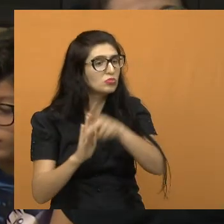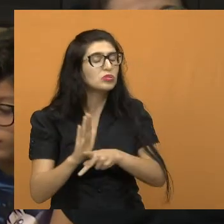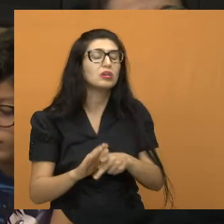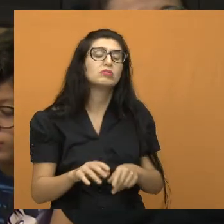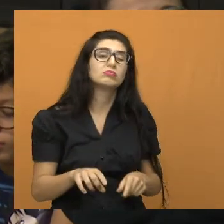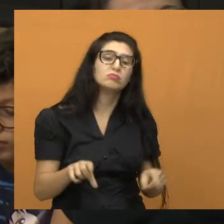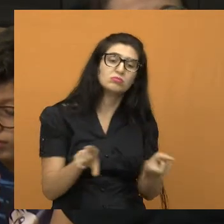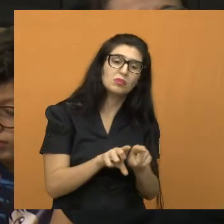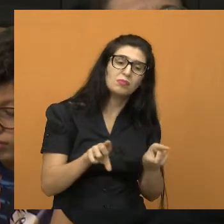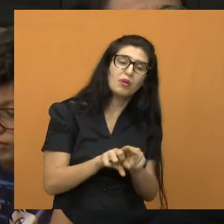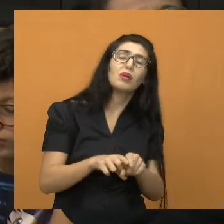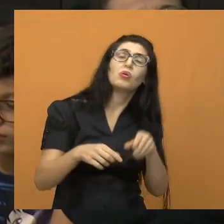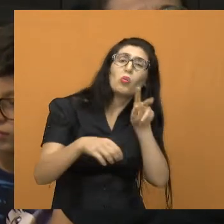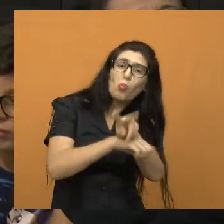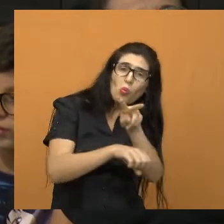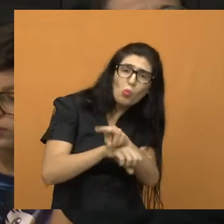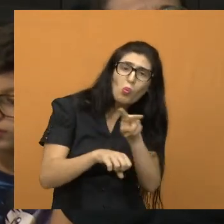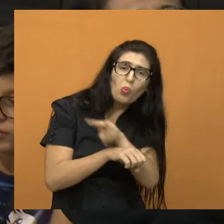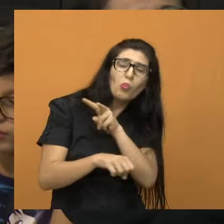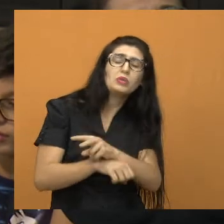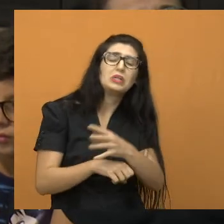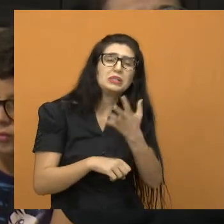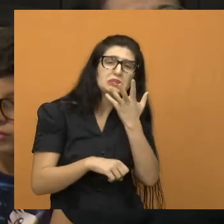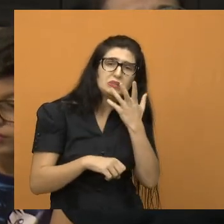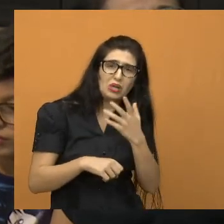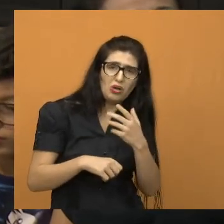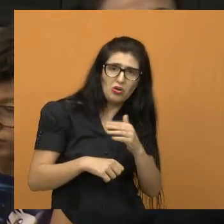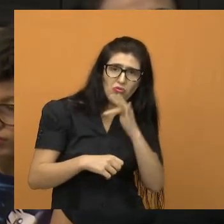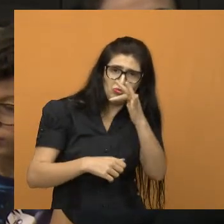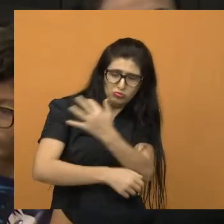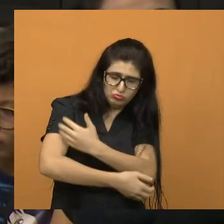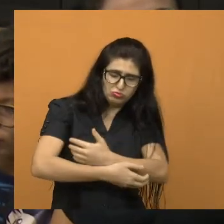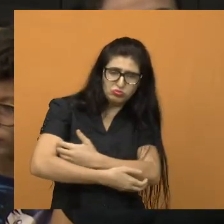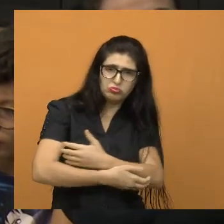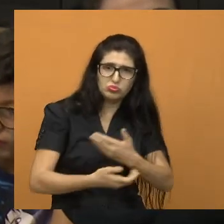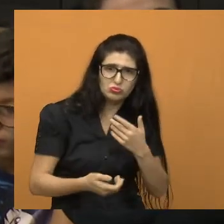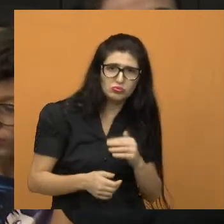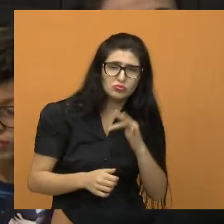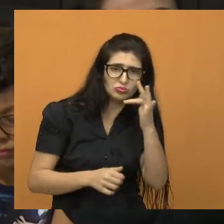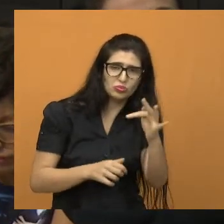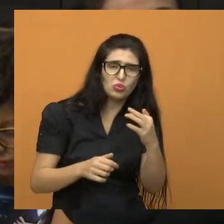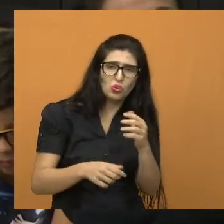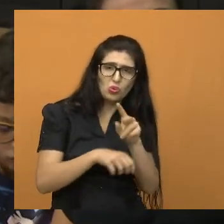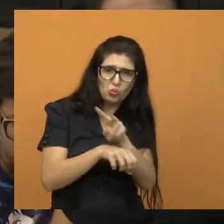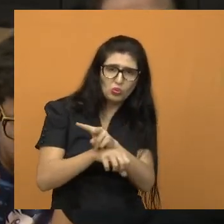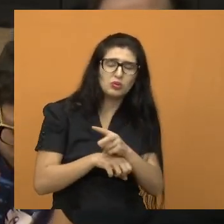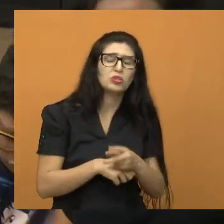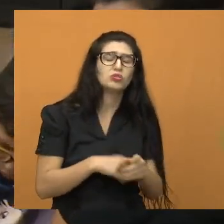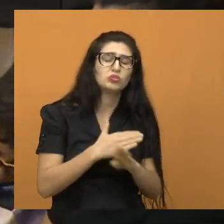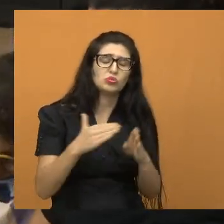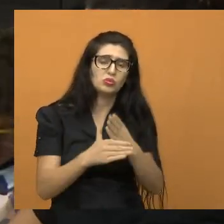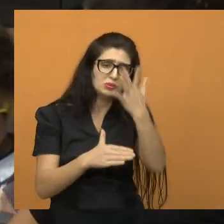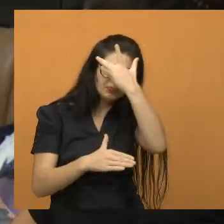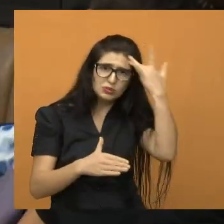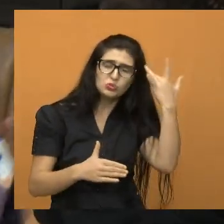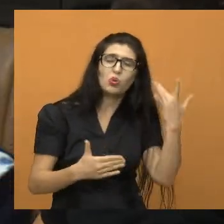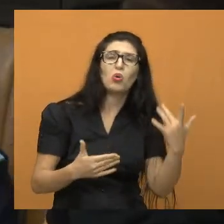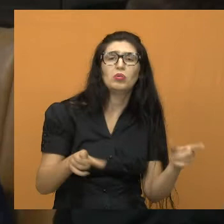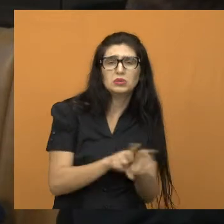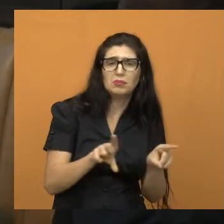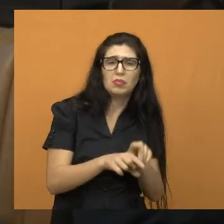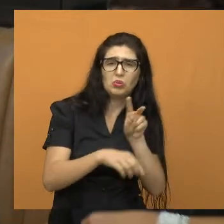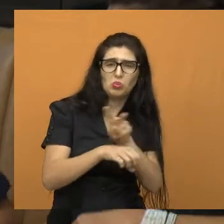seus, cuida da criança que está chegando e cuida daqueles que estão, né, terminando a sua trajetória. Então,